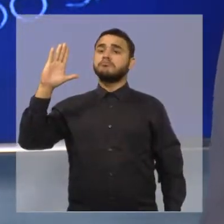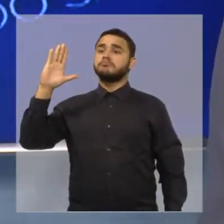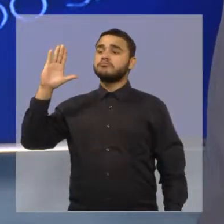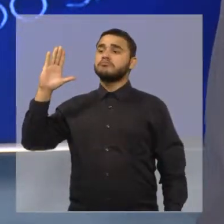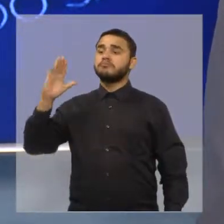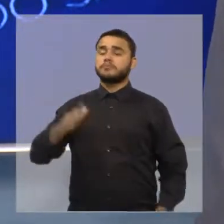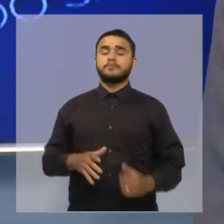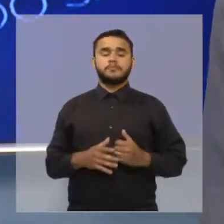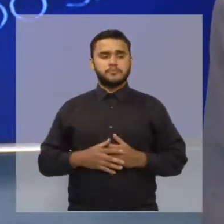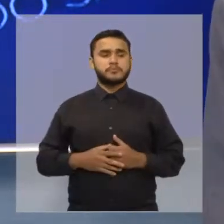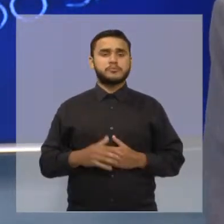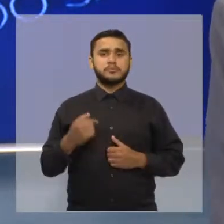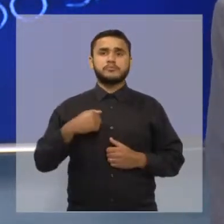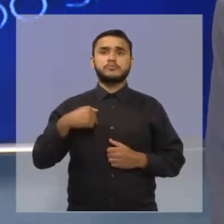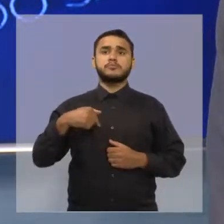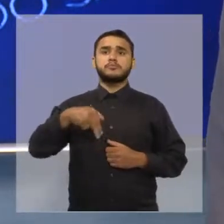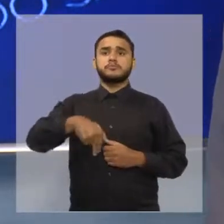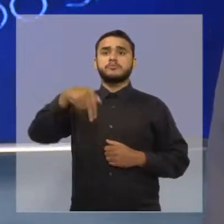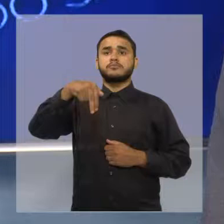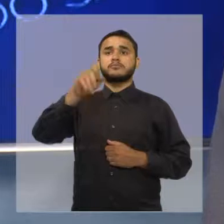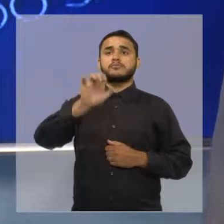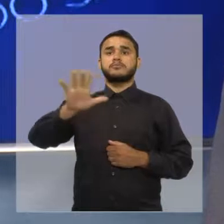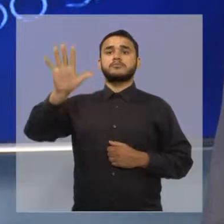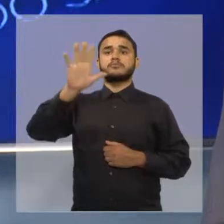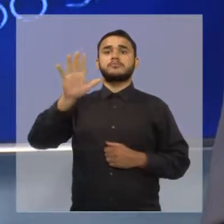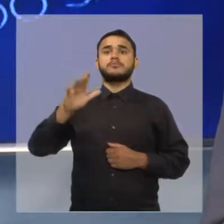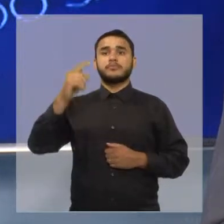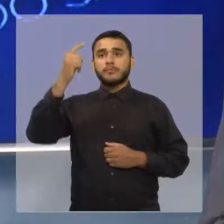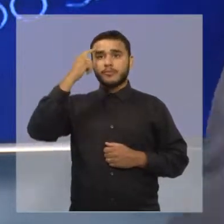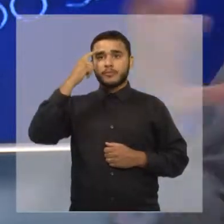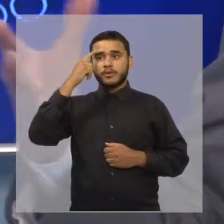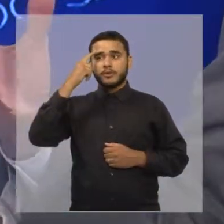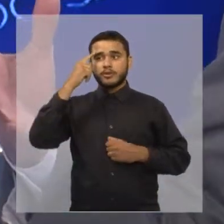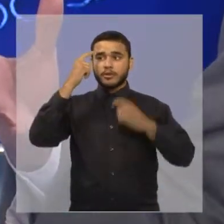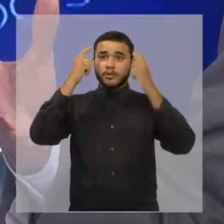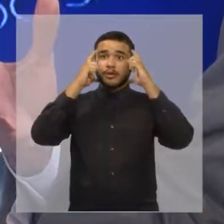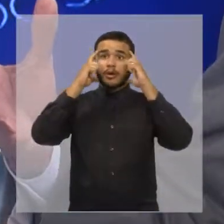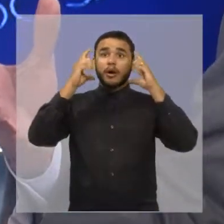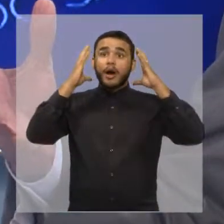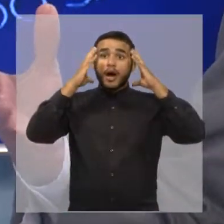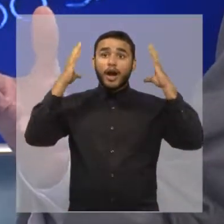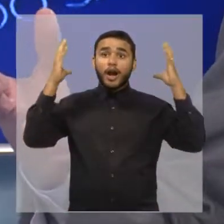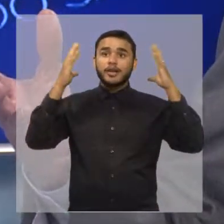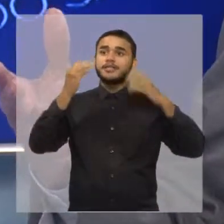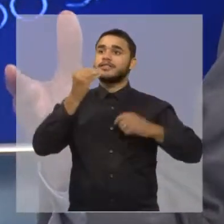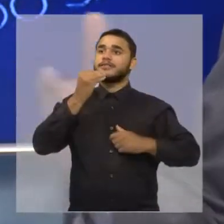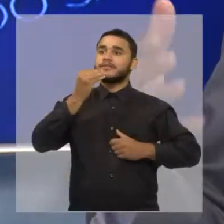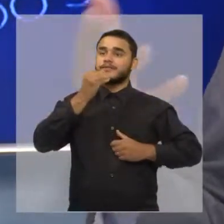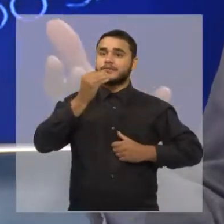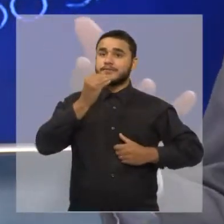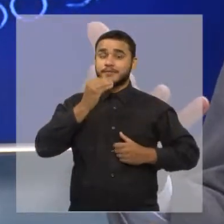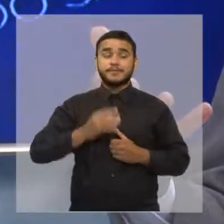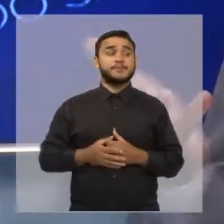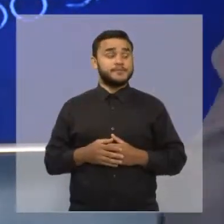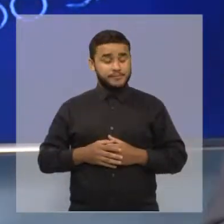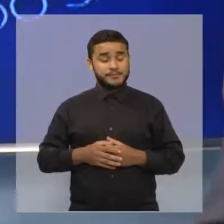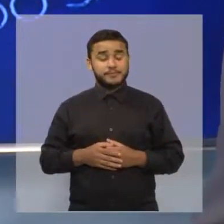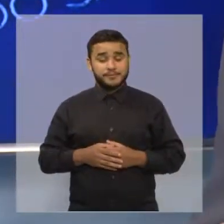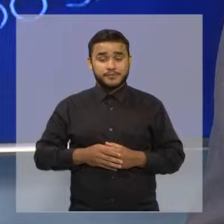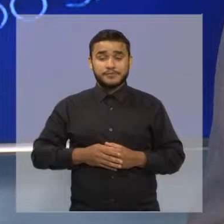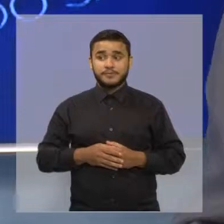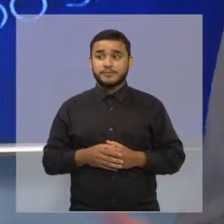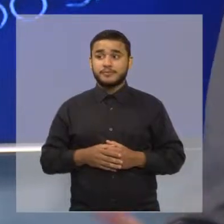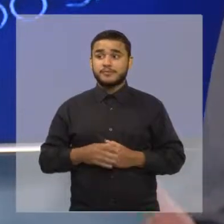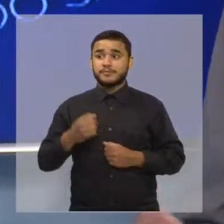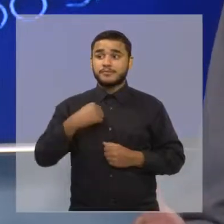para ser um nordestino nato só faltava ter nascido com a cabeça um pouco maior, né? Fez isso. E ele não